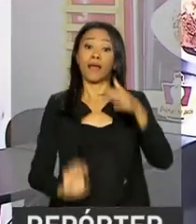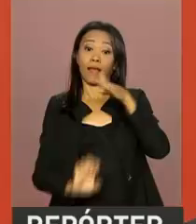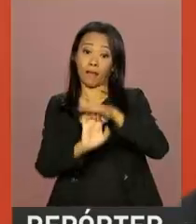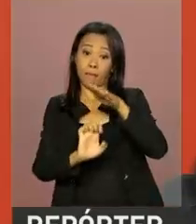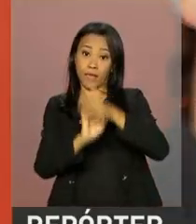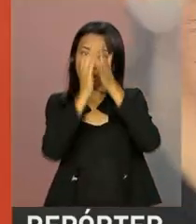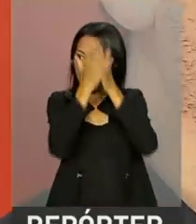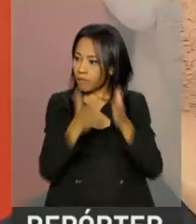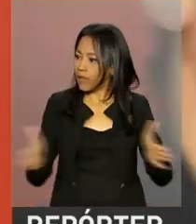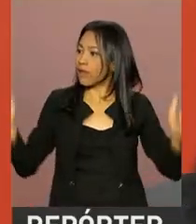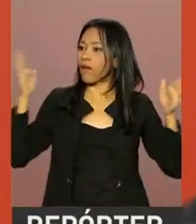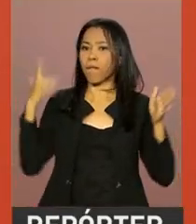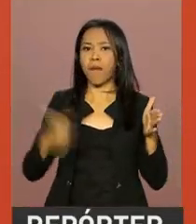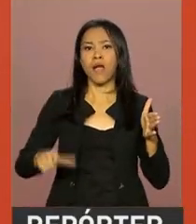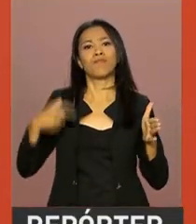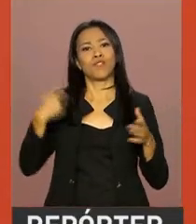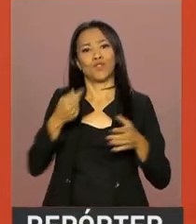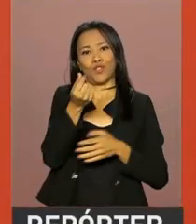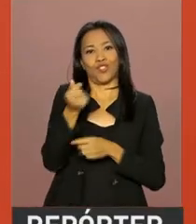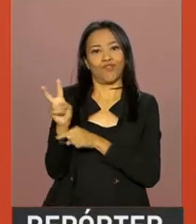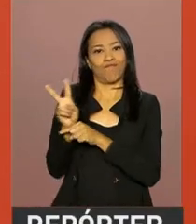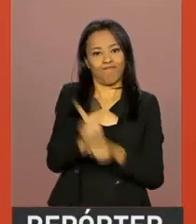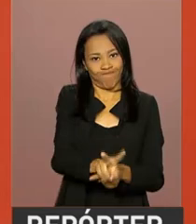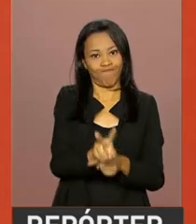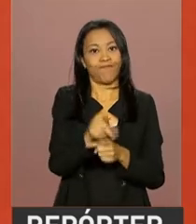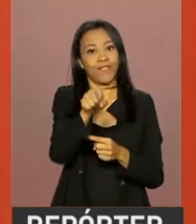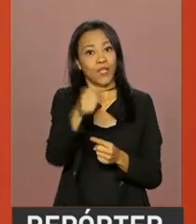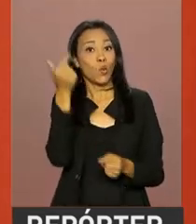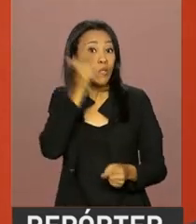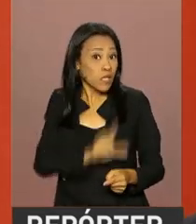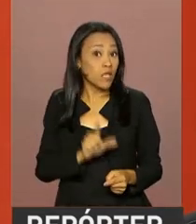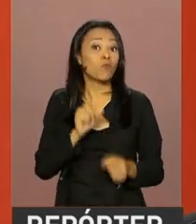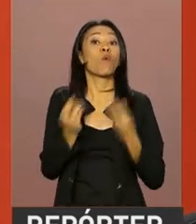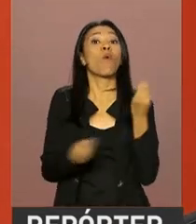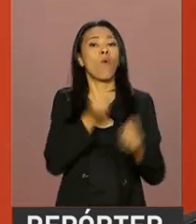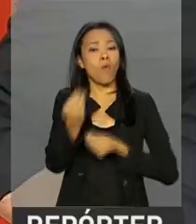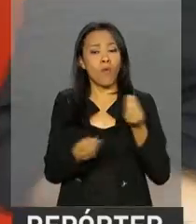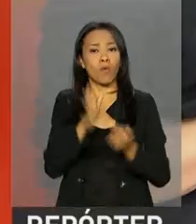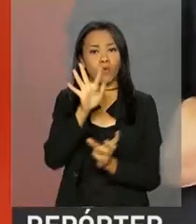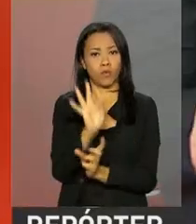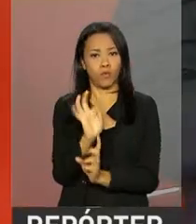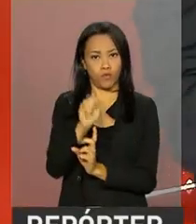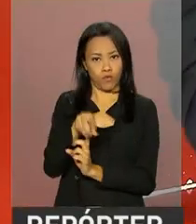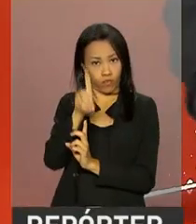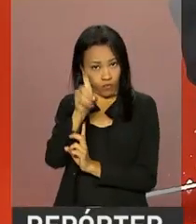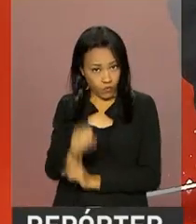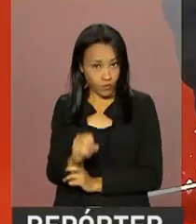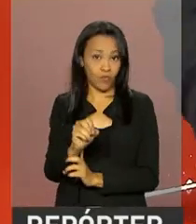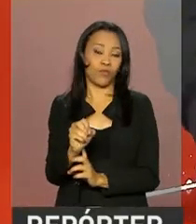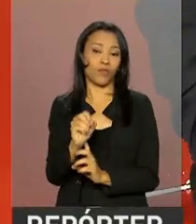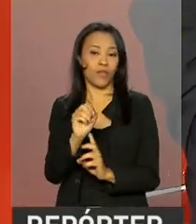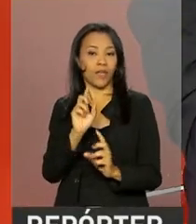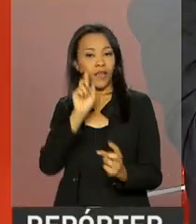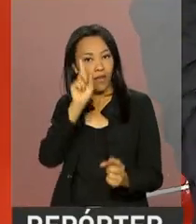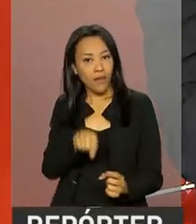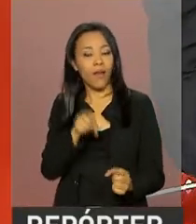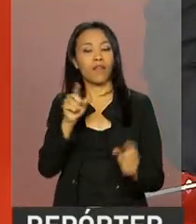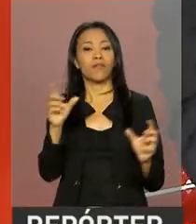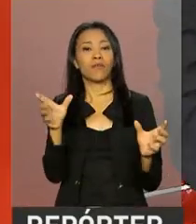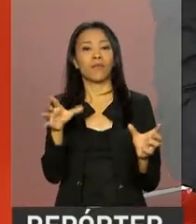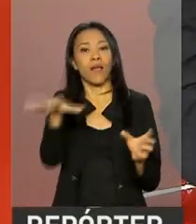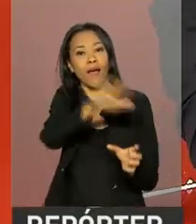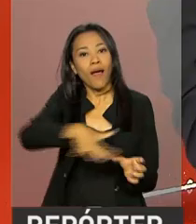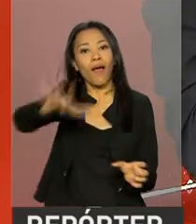empresário precisou de financiamento e encontrou no fundo constitucional de financiamento do centro-oeste a opção com juros